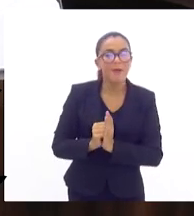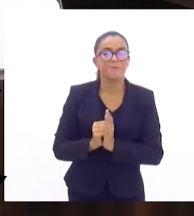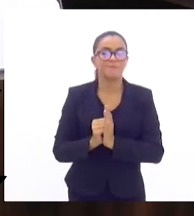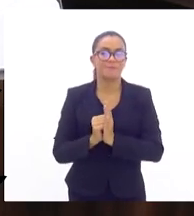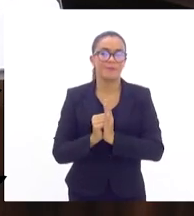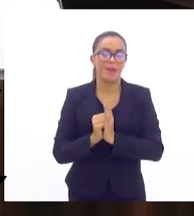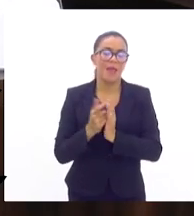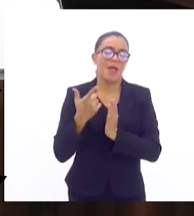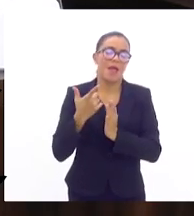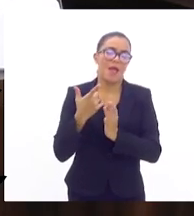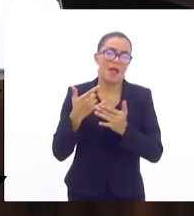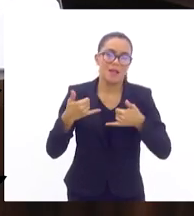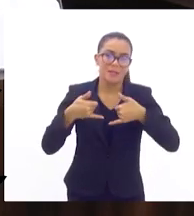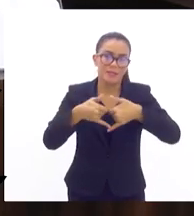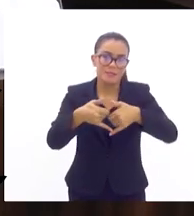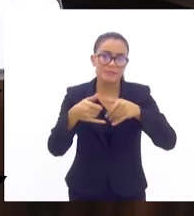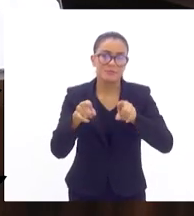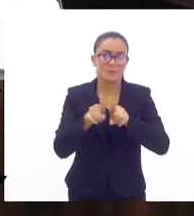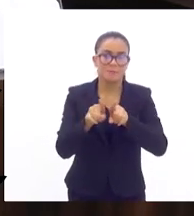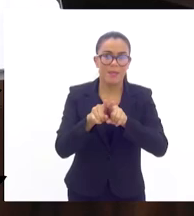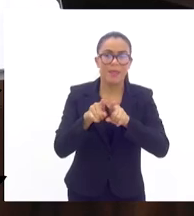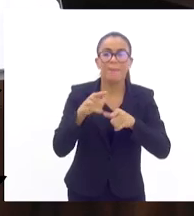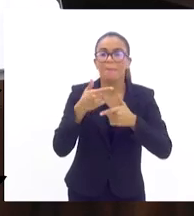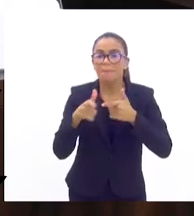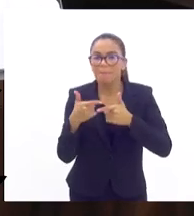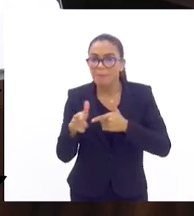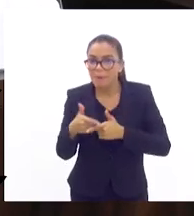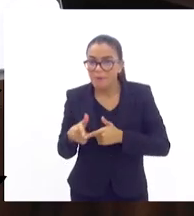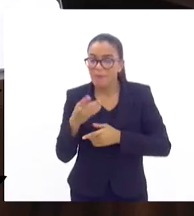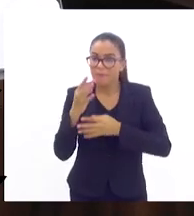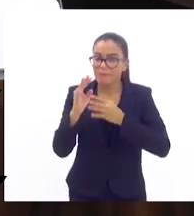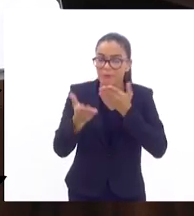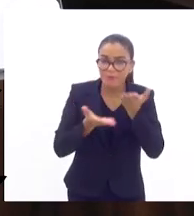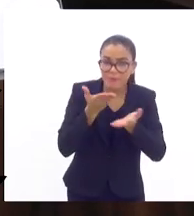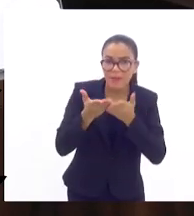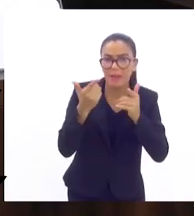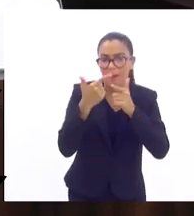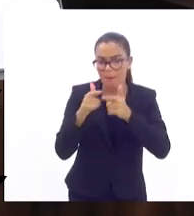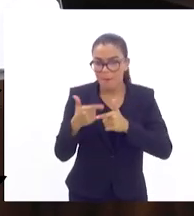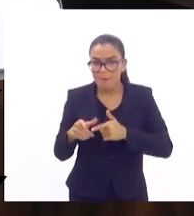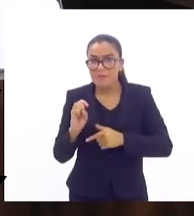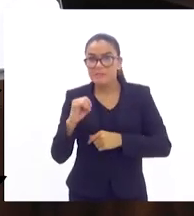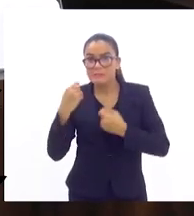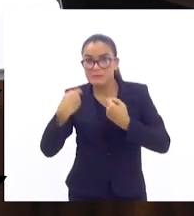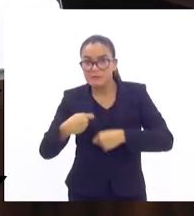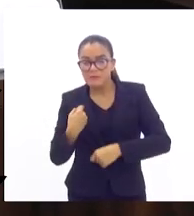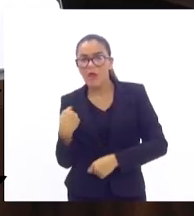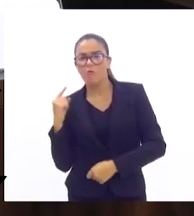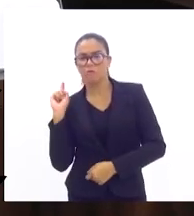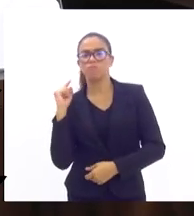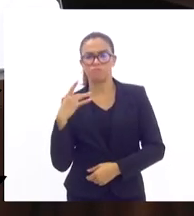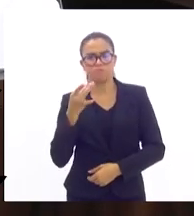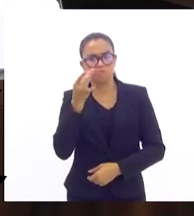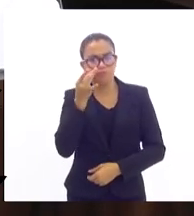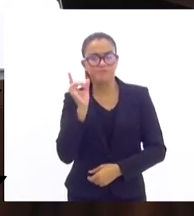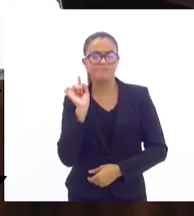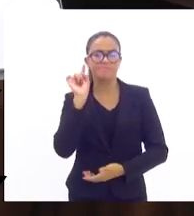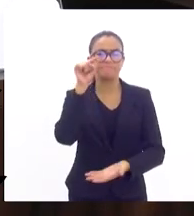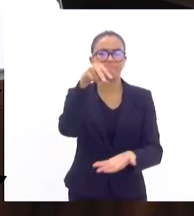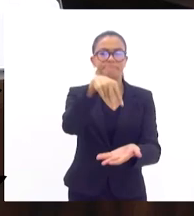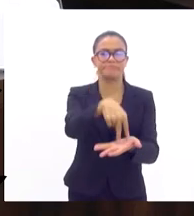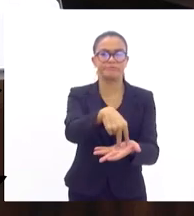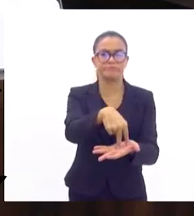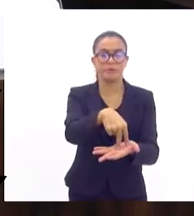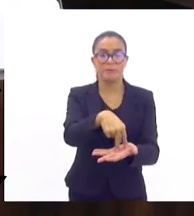a ligação, a demanda, vamos tratar a demanda, vamos ao local, inclusive, se for necessário, para poder ver. Porque muitas das coisas que